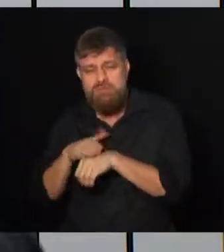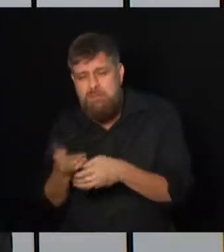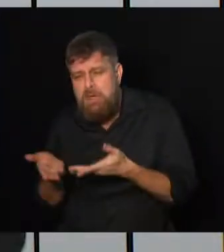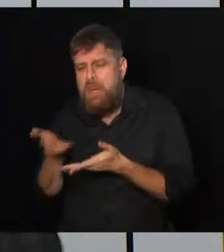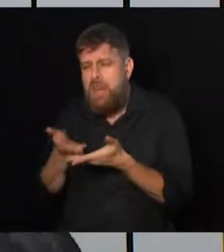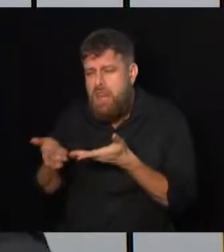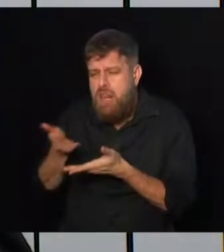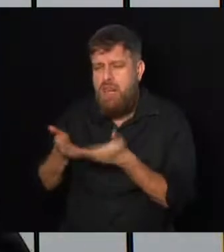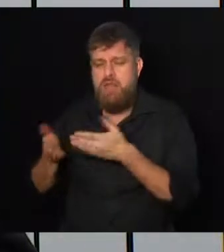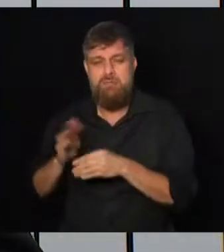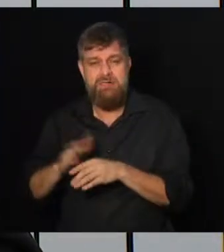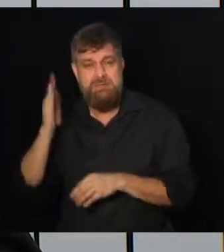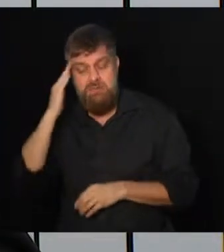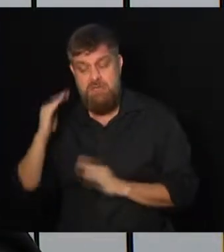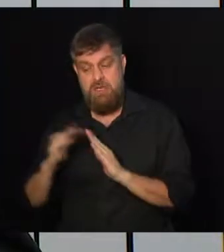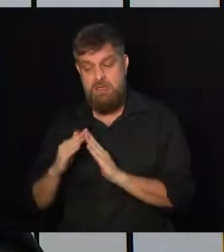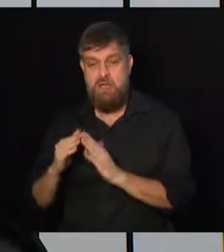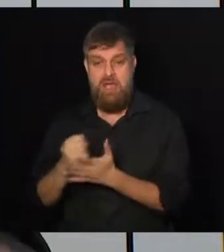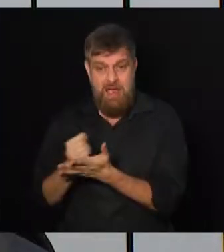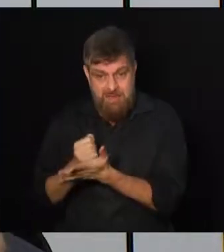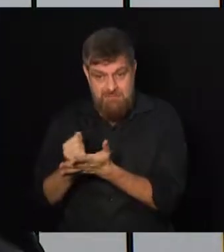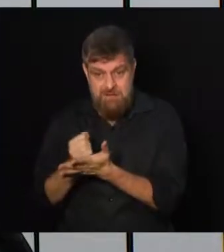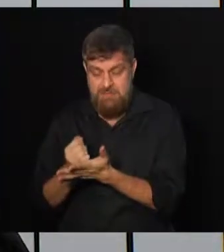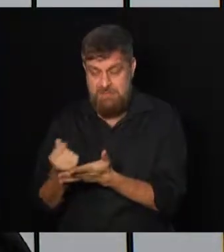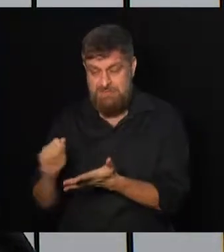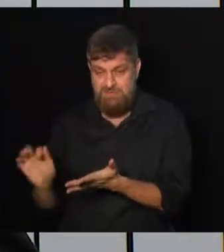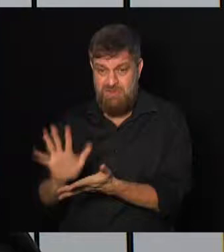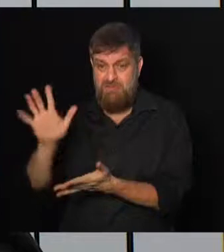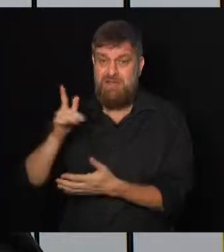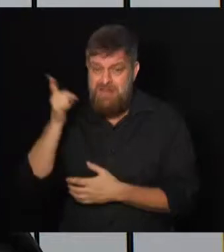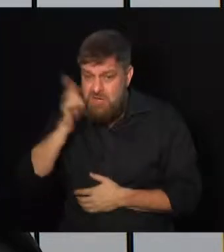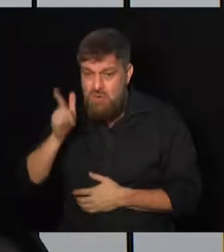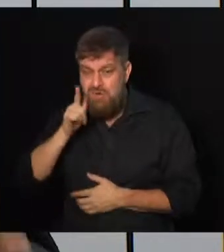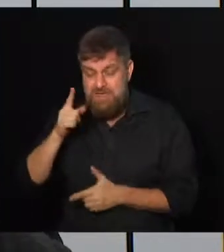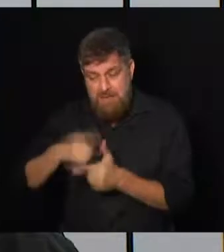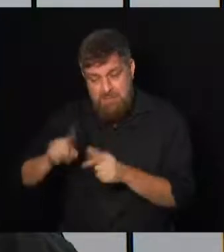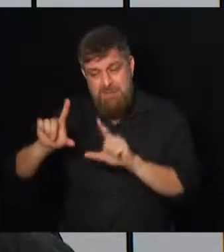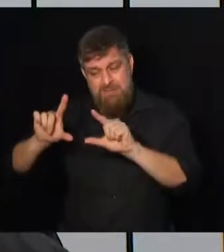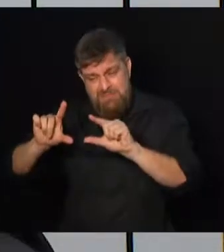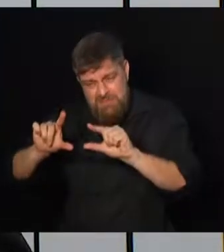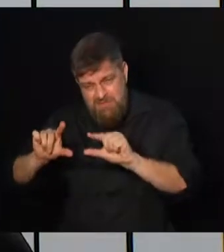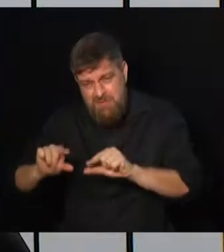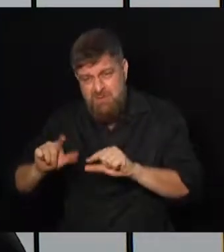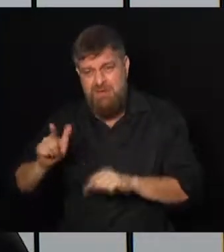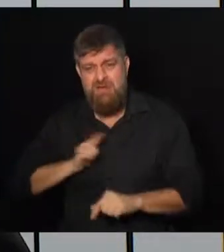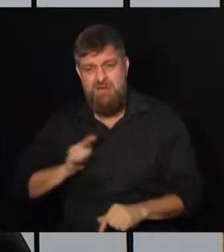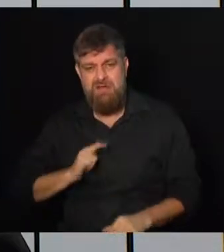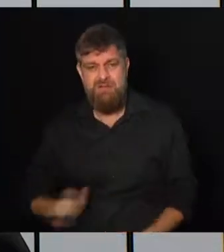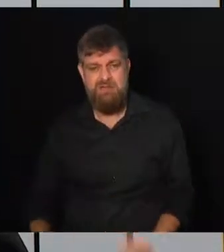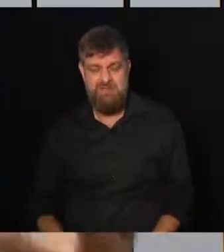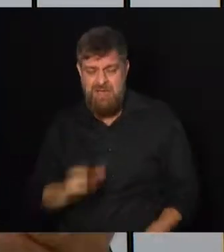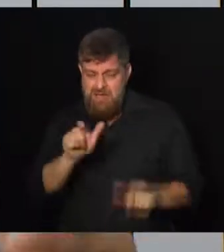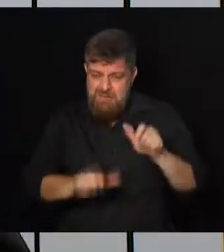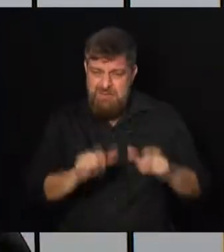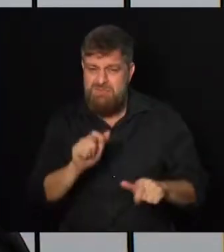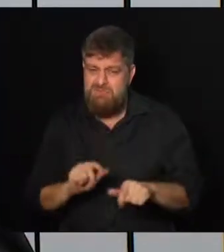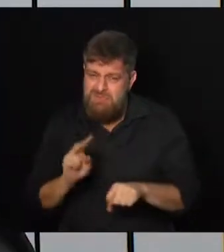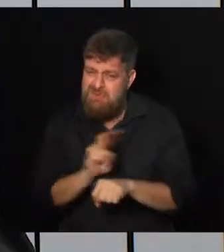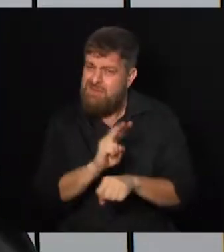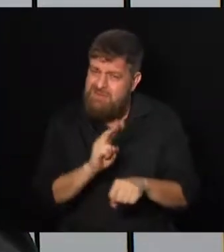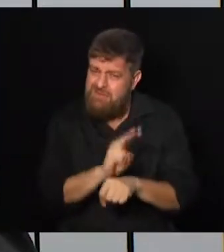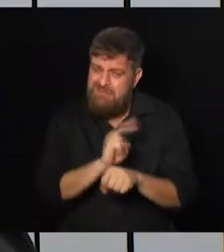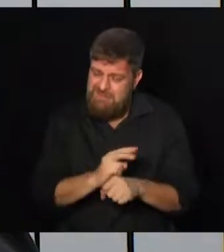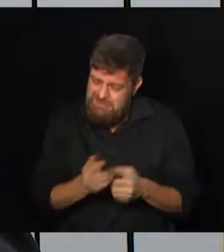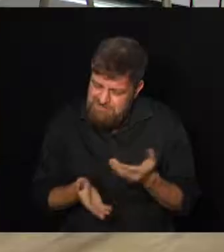para redirecionar esse trabalho que a gente faz para tentar, pelo menos, amenizar e trazer um pouco mais de conforto. Porque, convenhamos, que nem você disse,